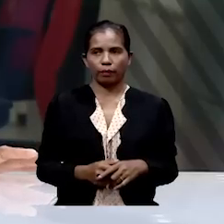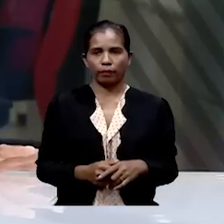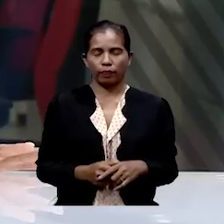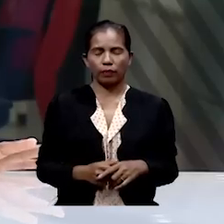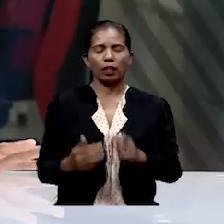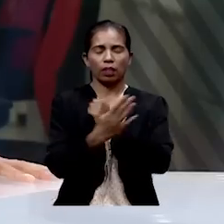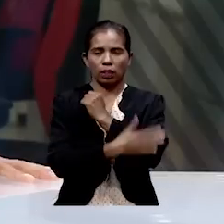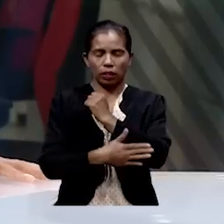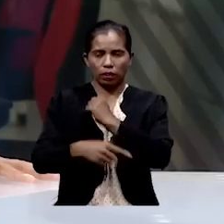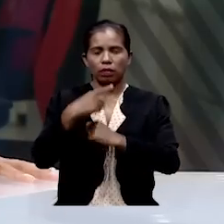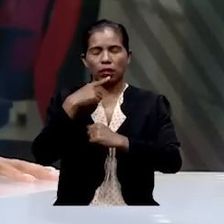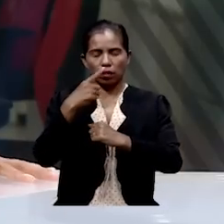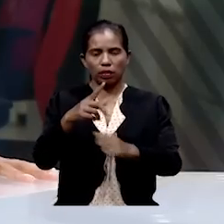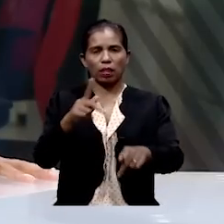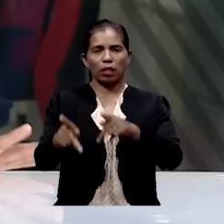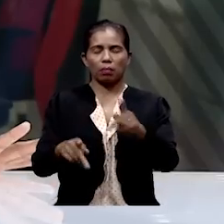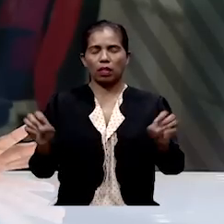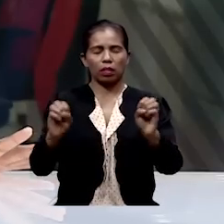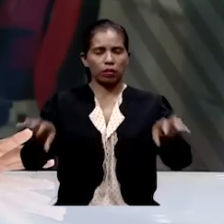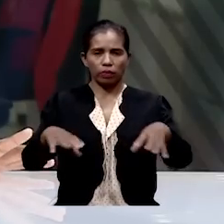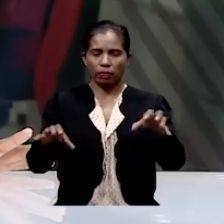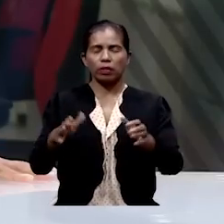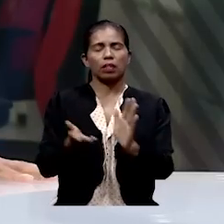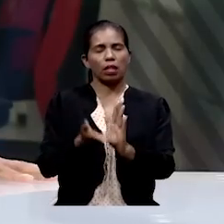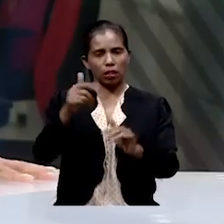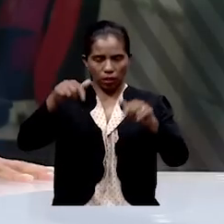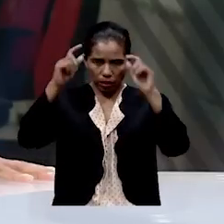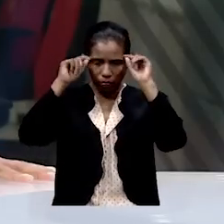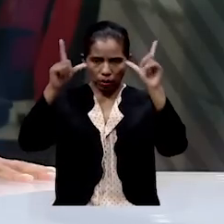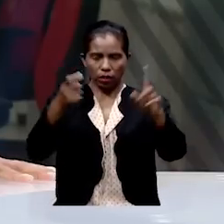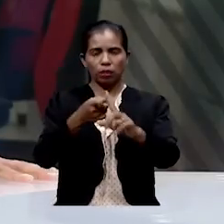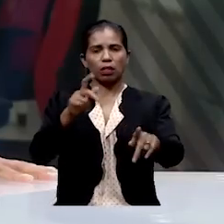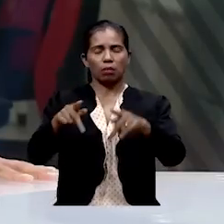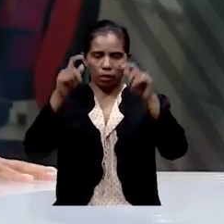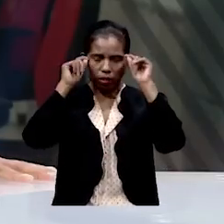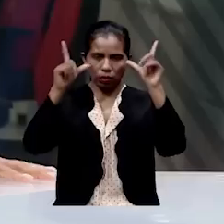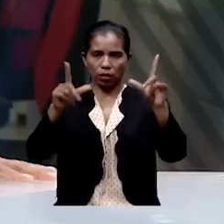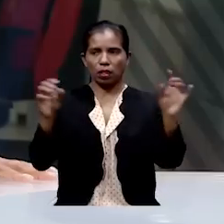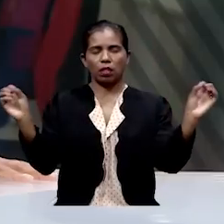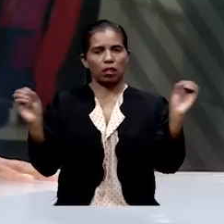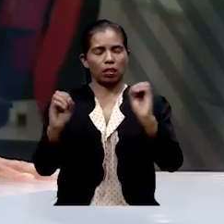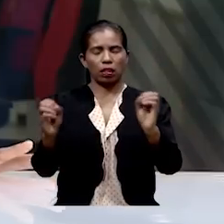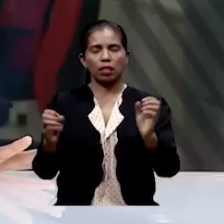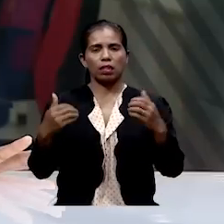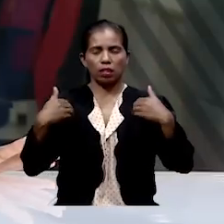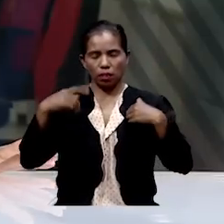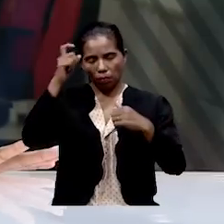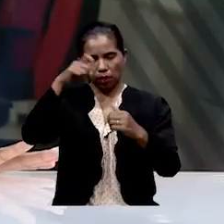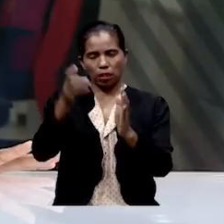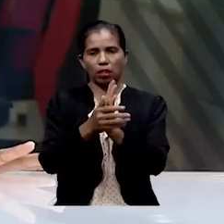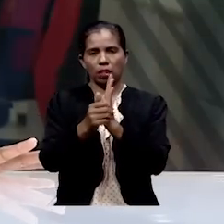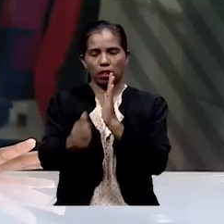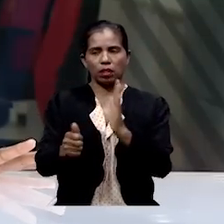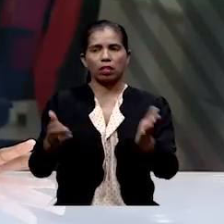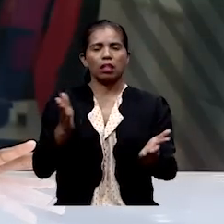situação na condição de ataque desemprego se as e a Timor-Leste, causa ida mais russa Timor-Leste, Rasik, Ladung e Esquil, roubadaem ato